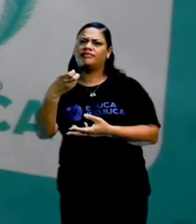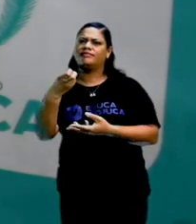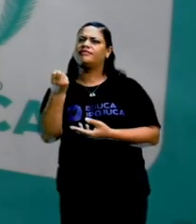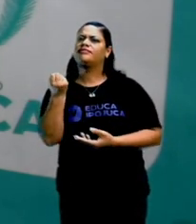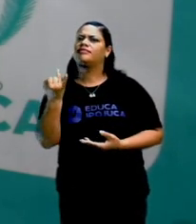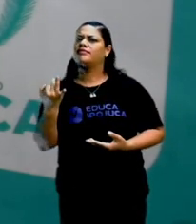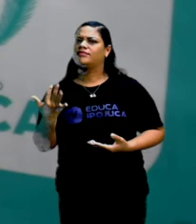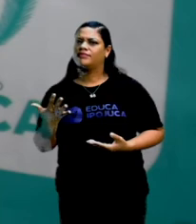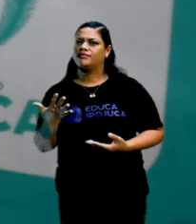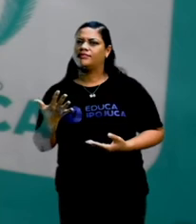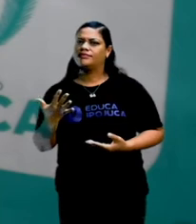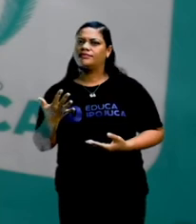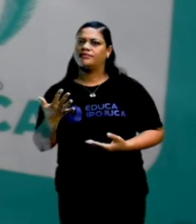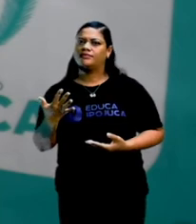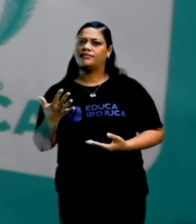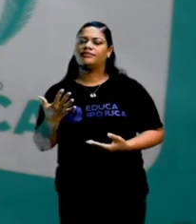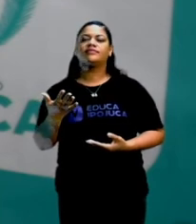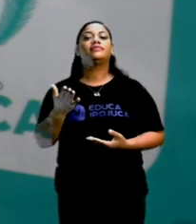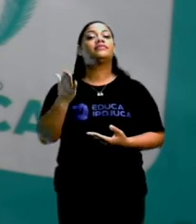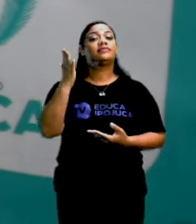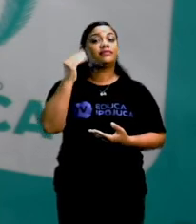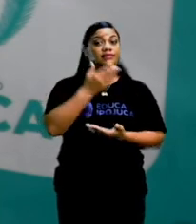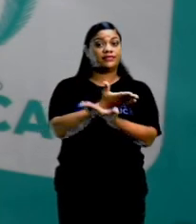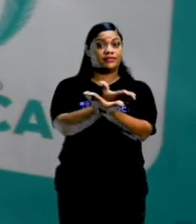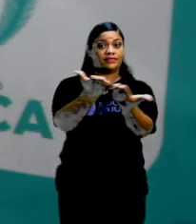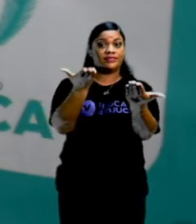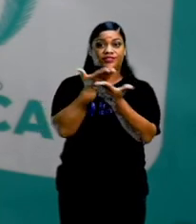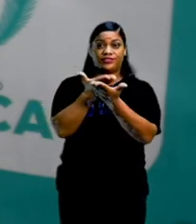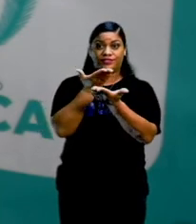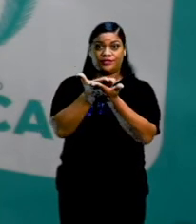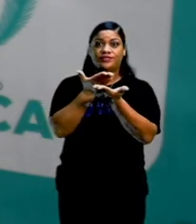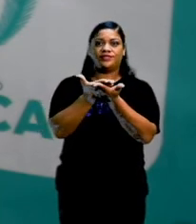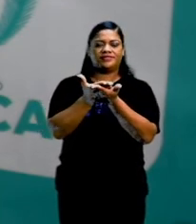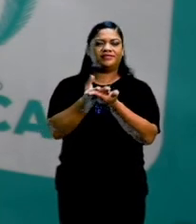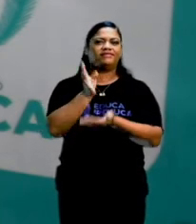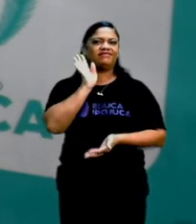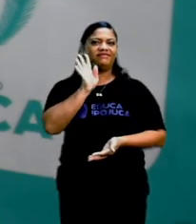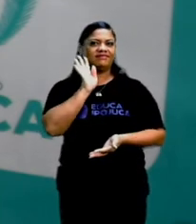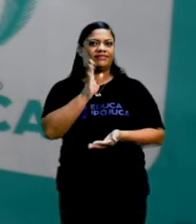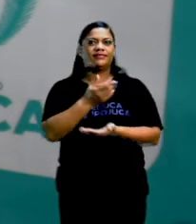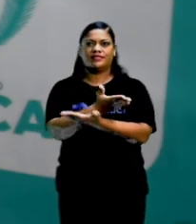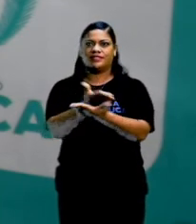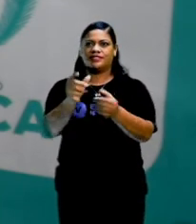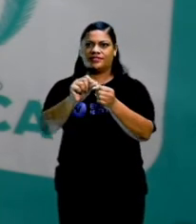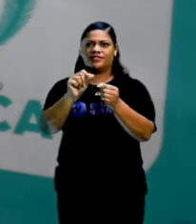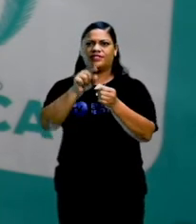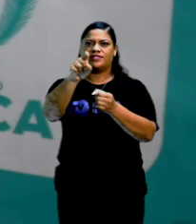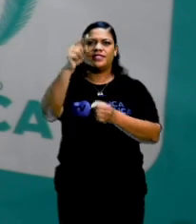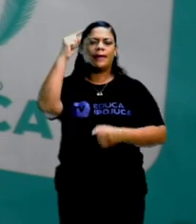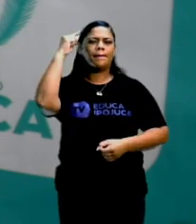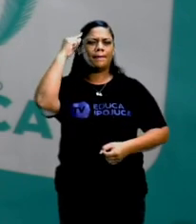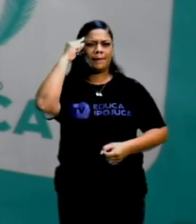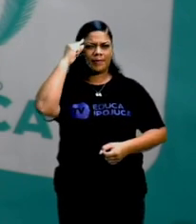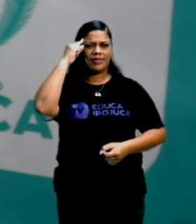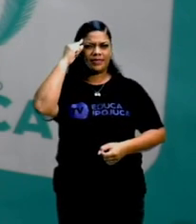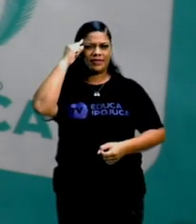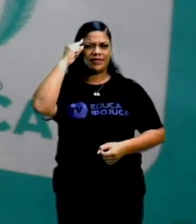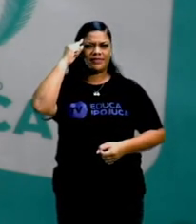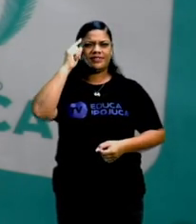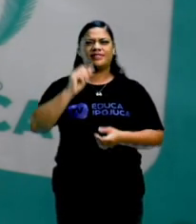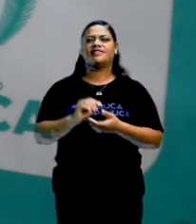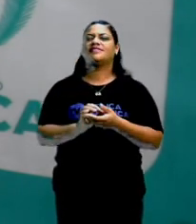soma? Creio que a aula de hoje você foi bem mais participativo, porque fez com que você pensasse,